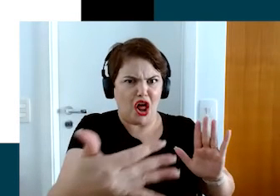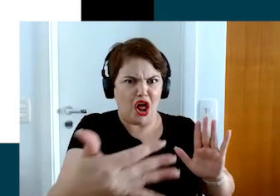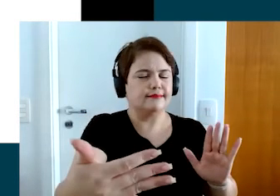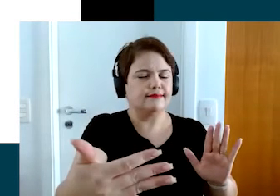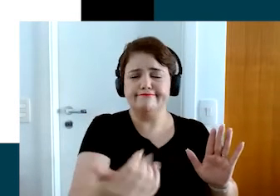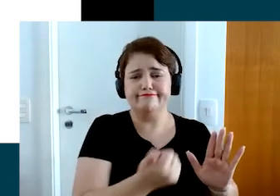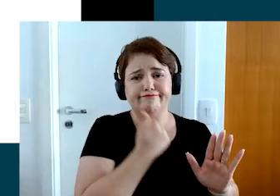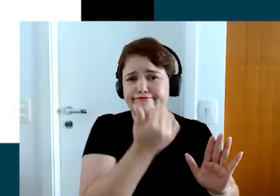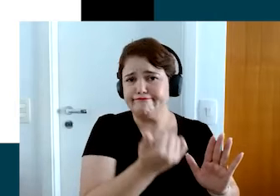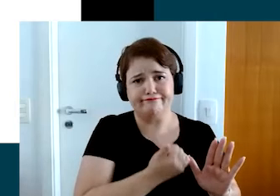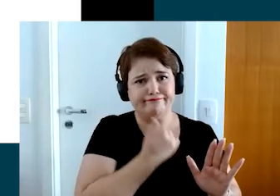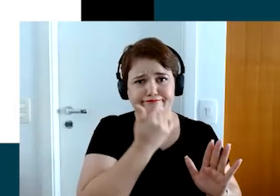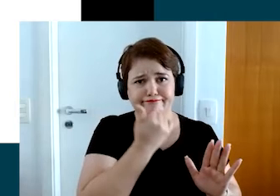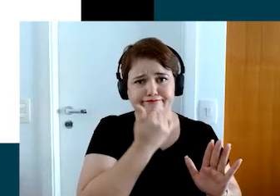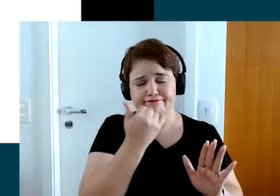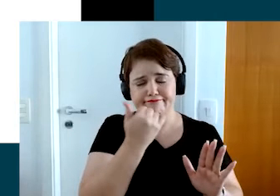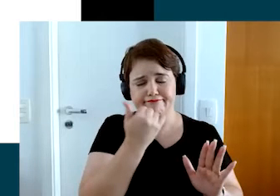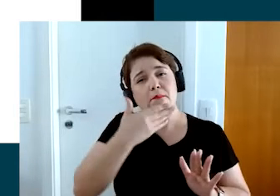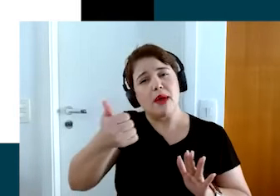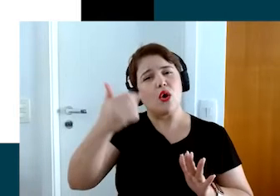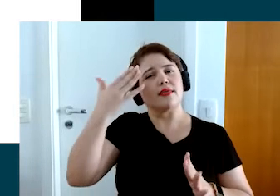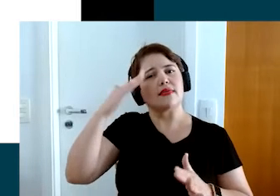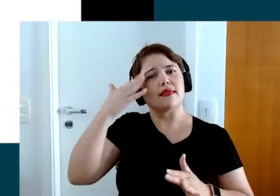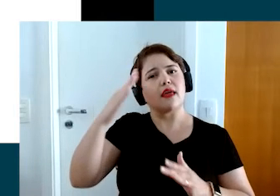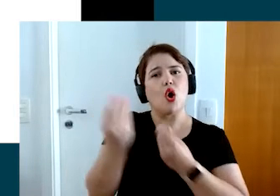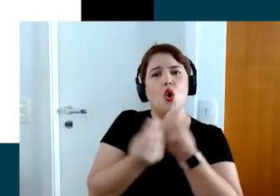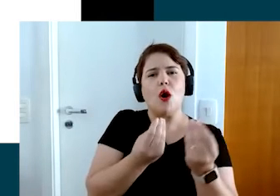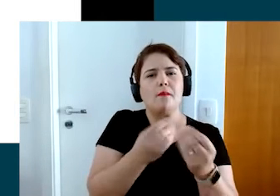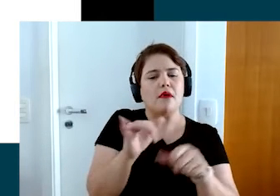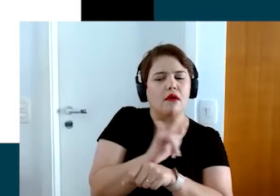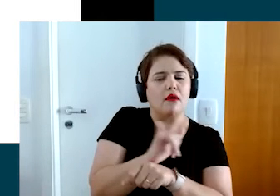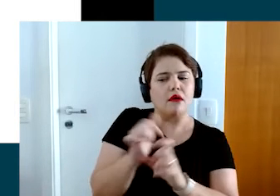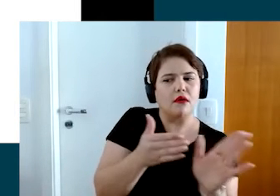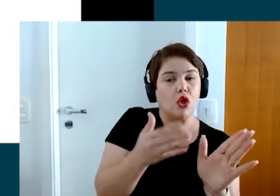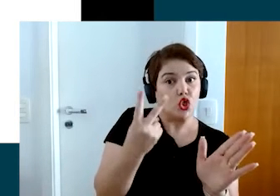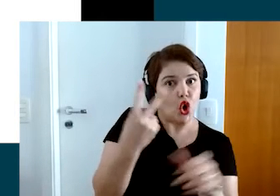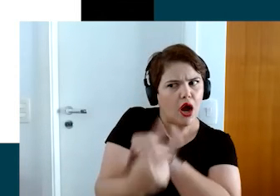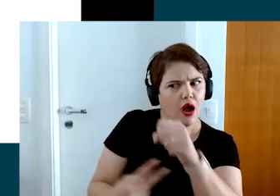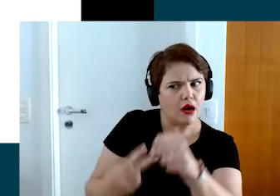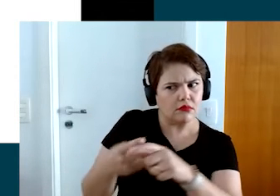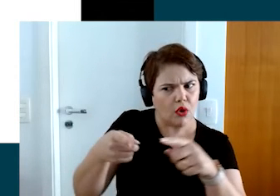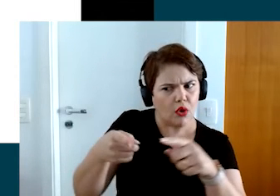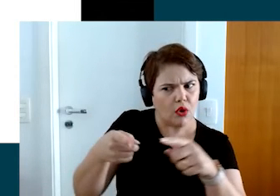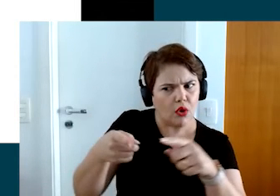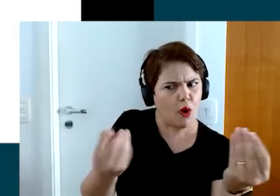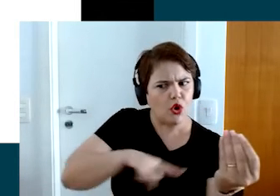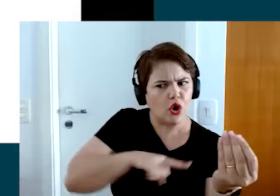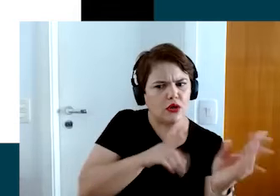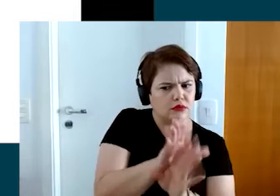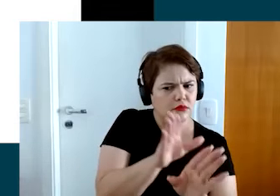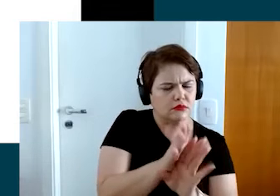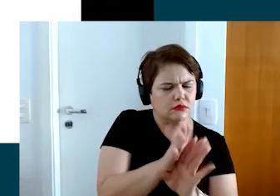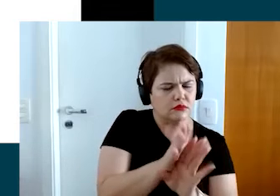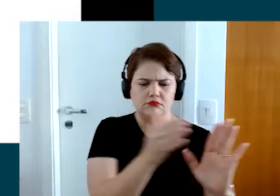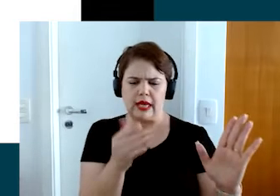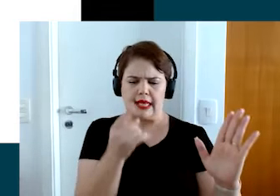A ideia é que você consiga entender o direcionamento. Então, daqui a 2 anos, o nosso direcionamento é que a empresa esteja